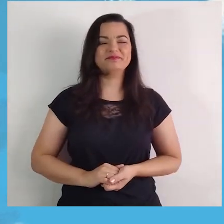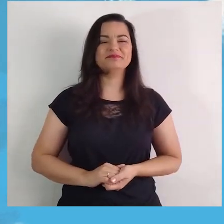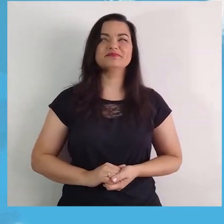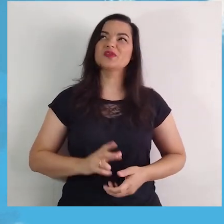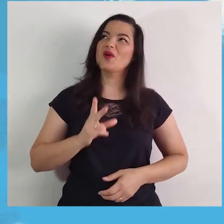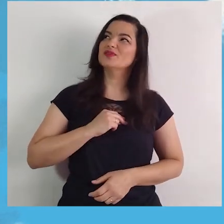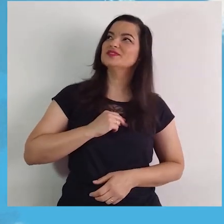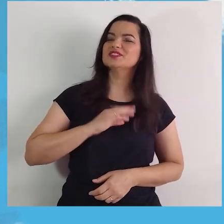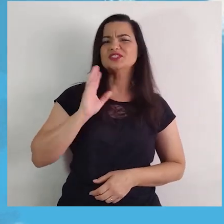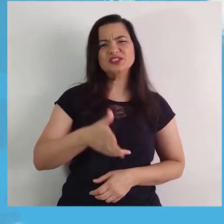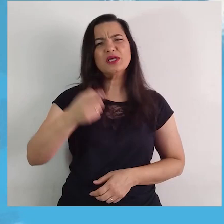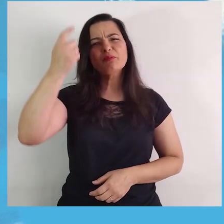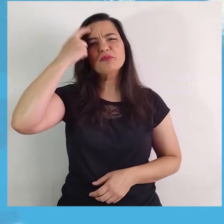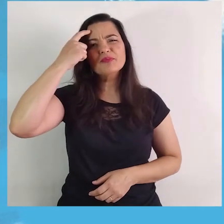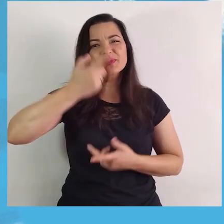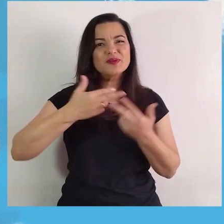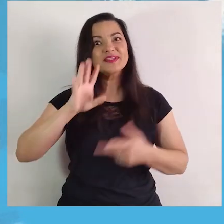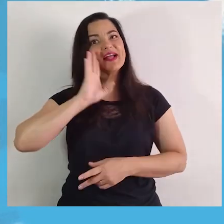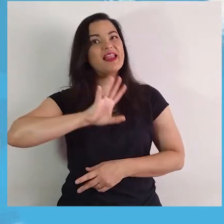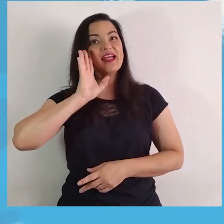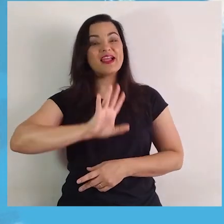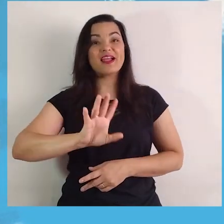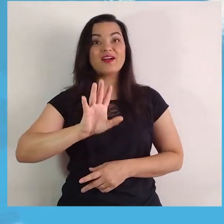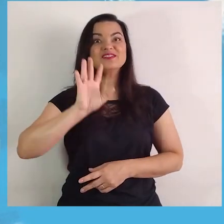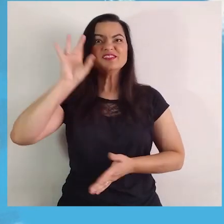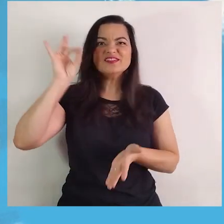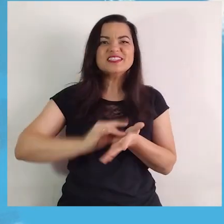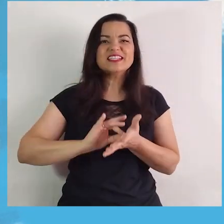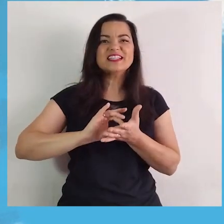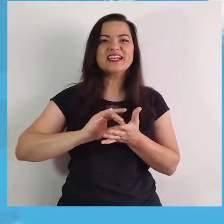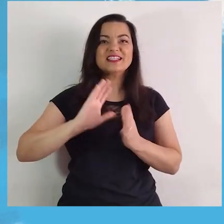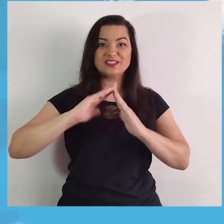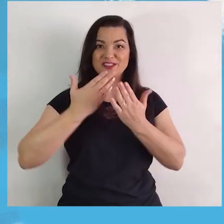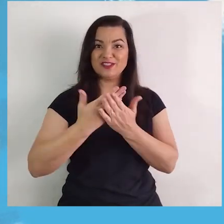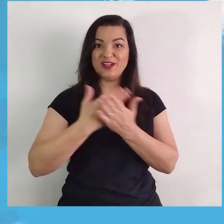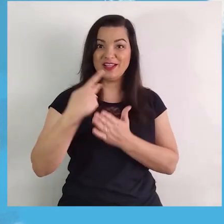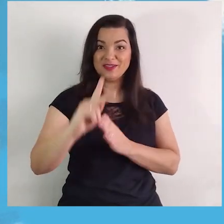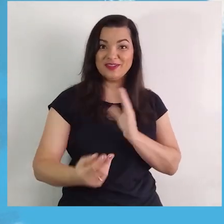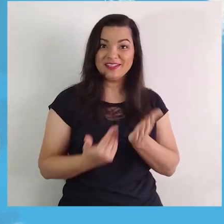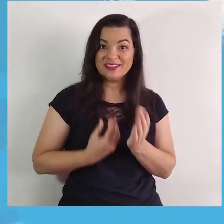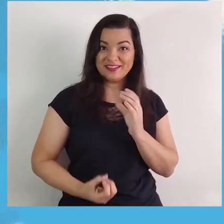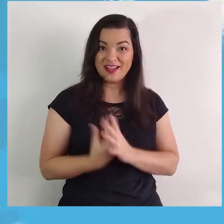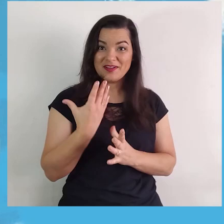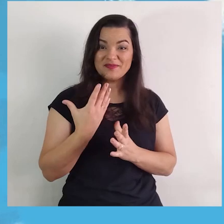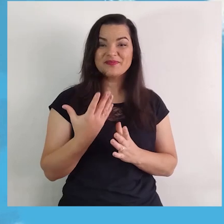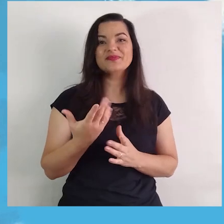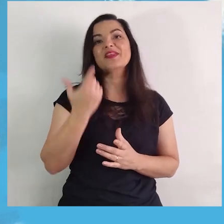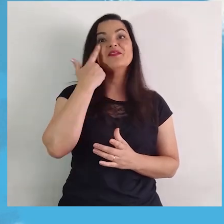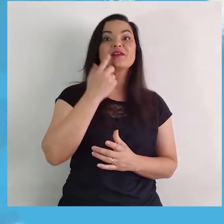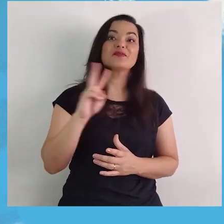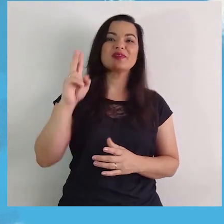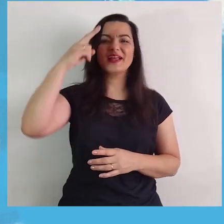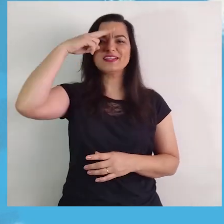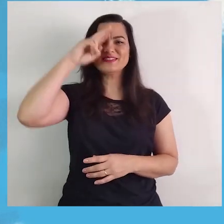Nossa, será que você já pensou em alguma coisa muito legal para sua escola? Vamos acompanhar primeiro essa história